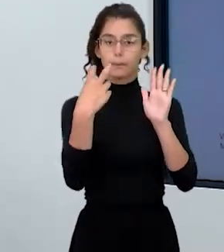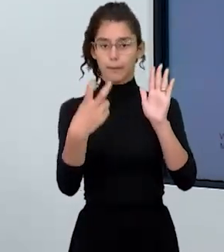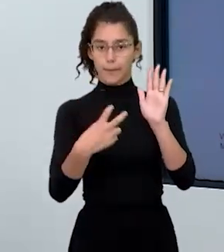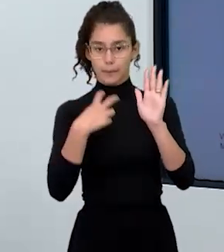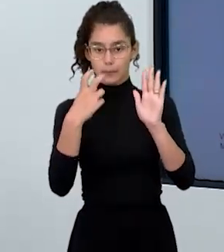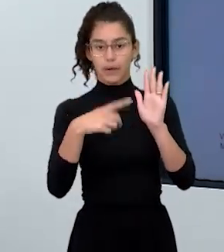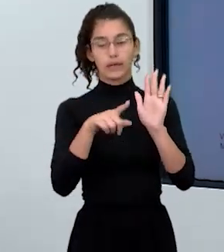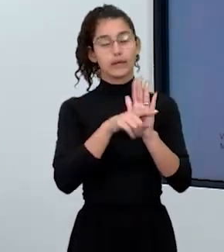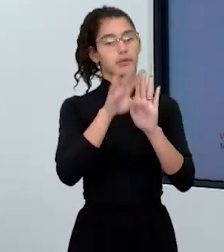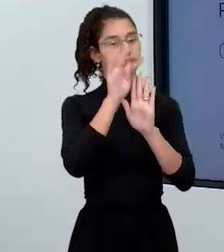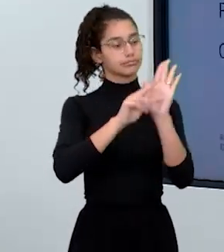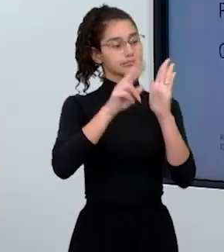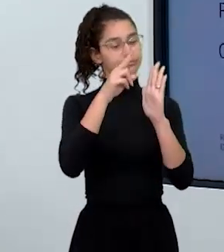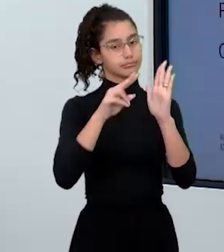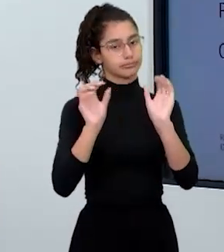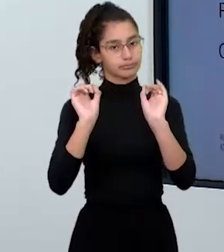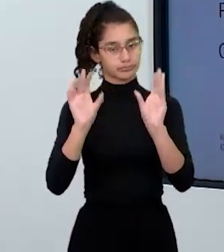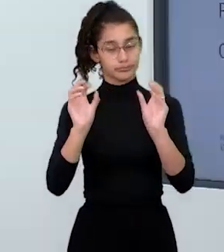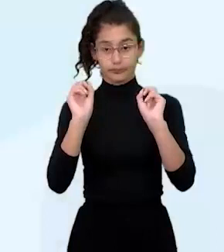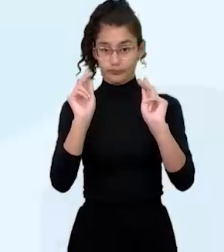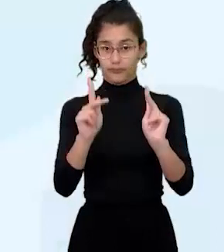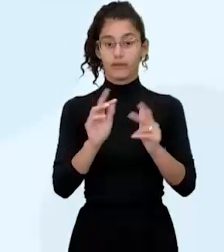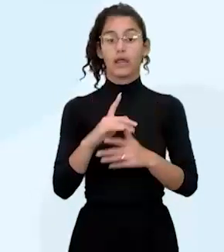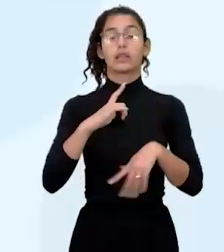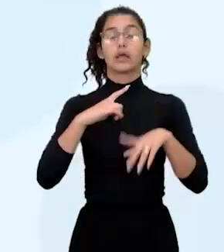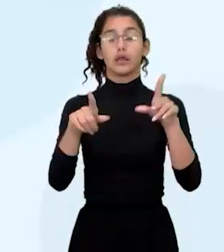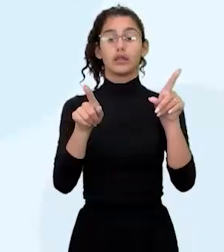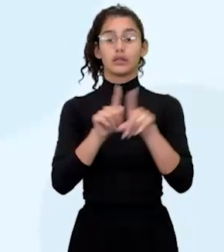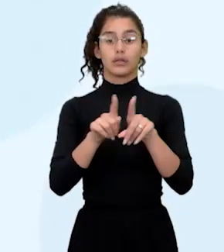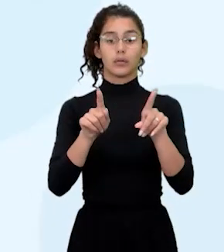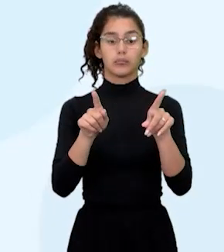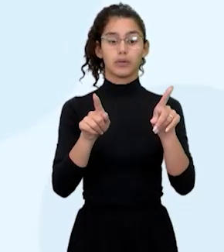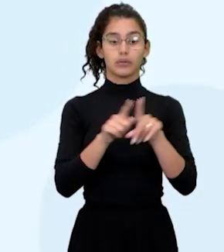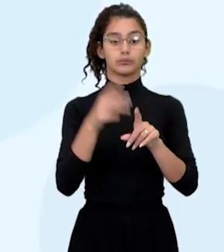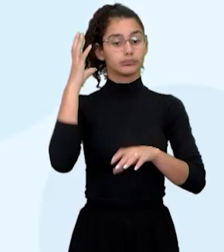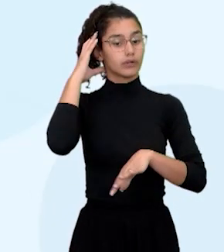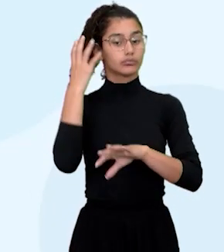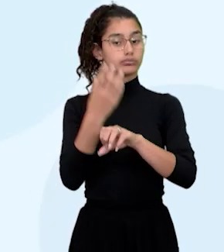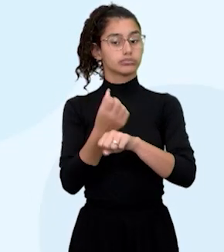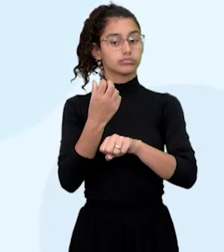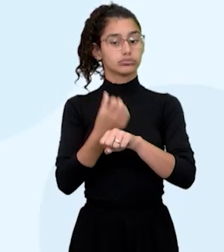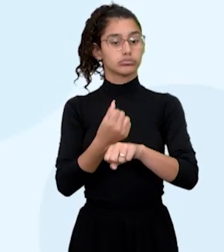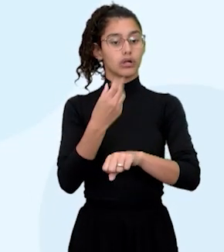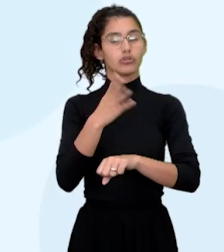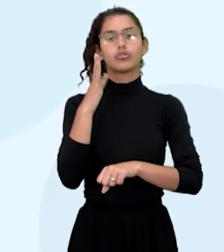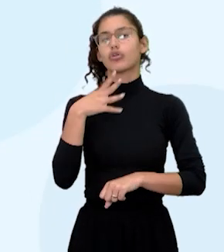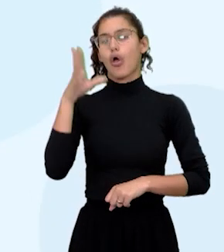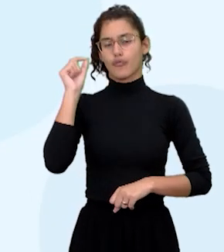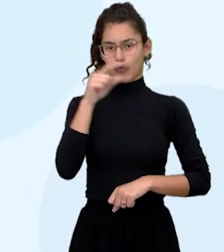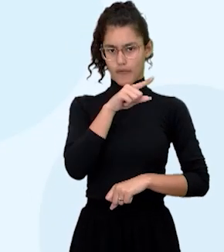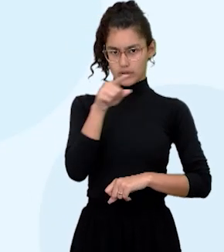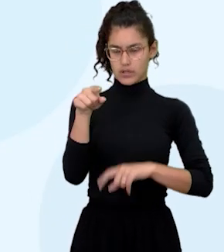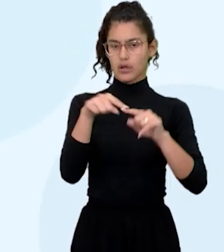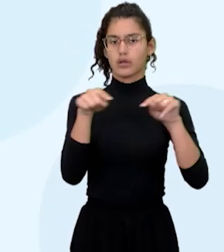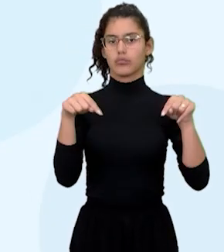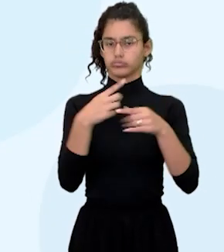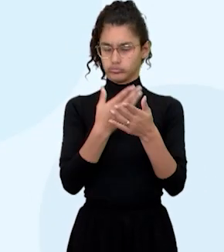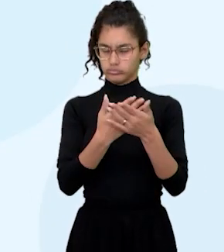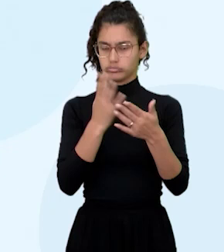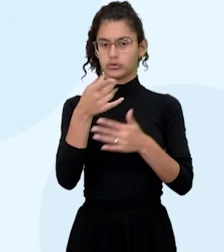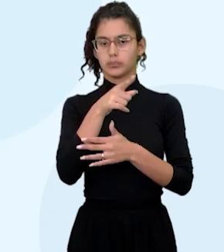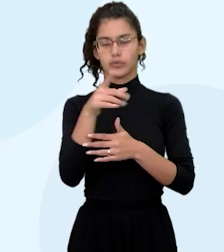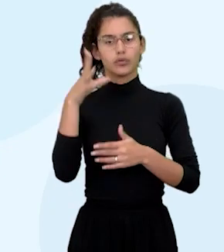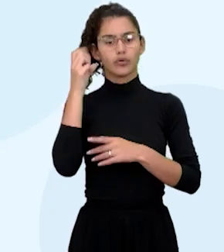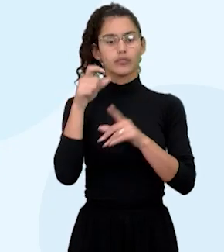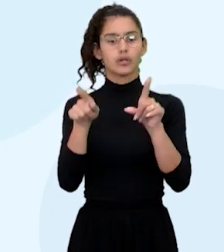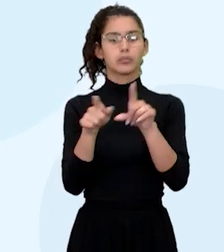os escritos, ok? E aí também temos aqui um podcast que a gente já ouviu com vocês em sala de aula, para vocês